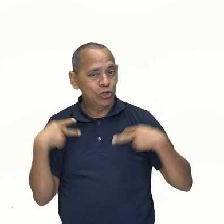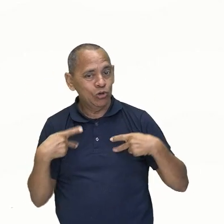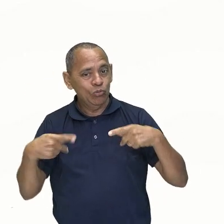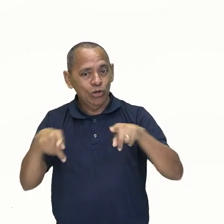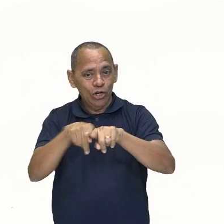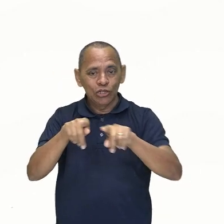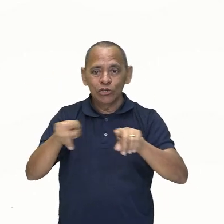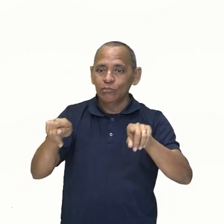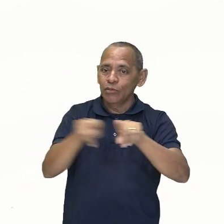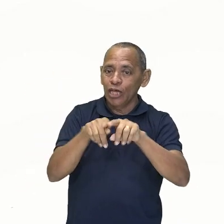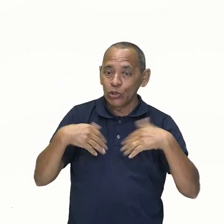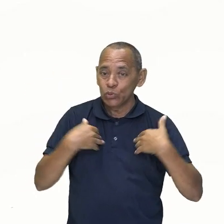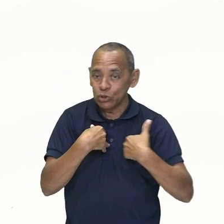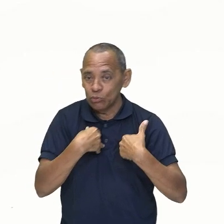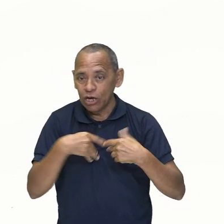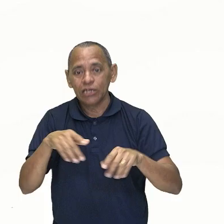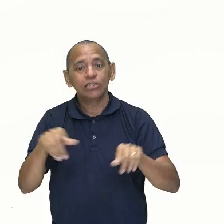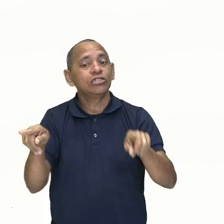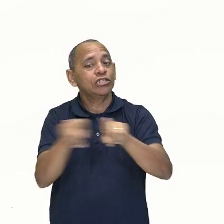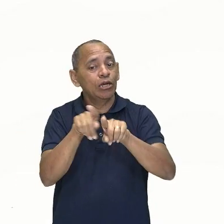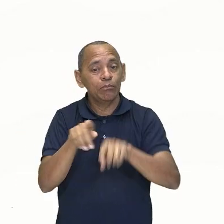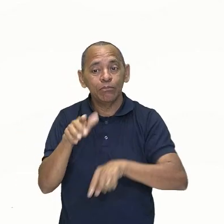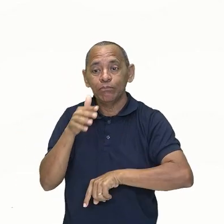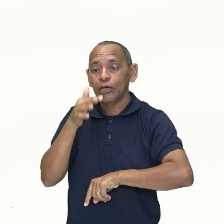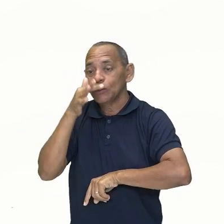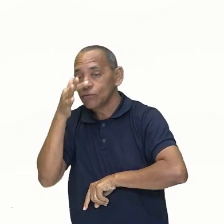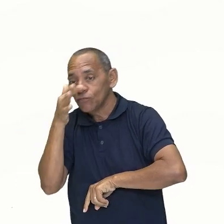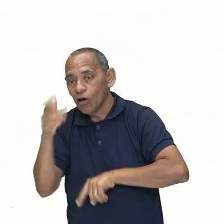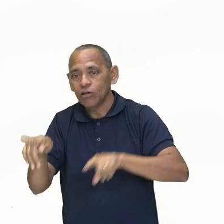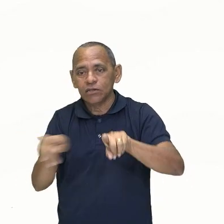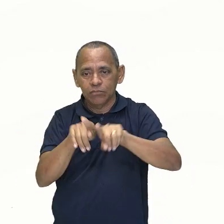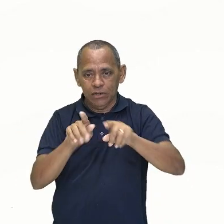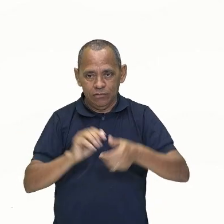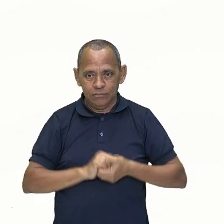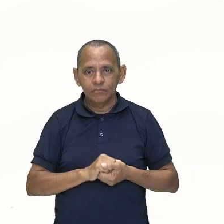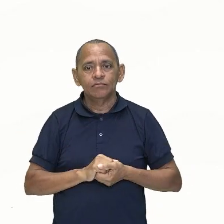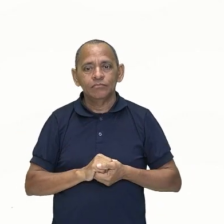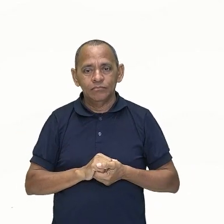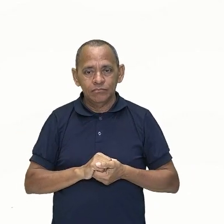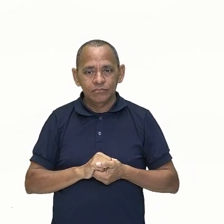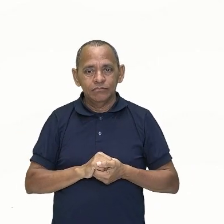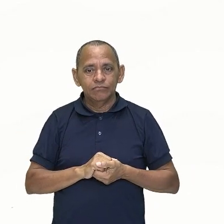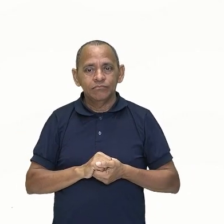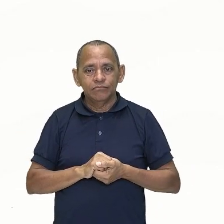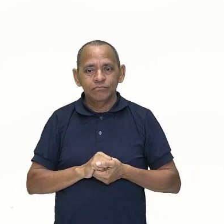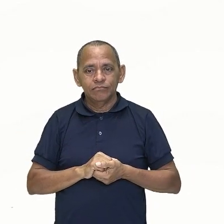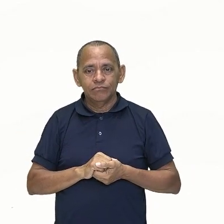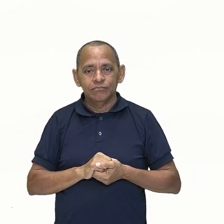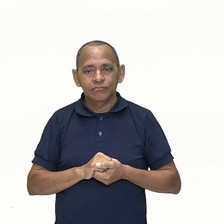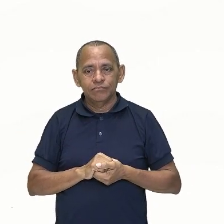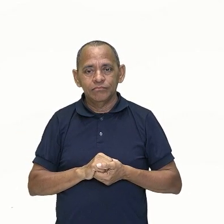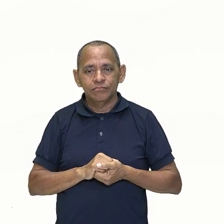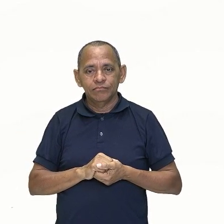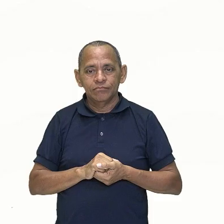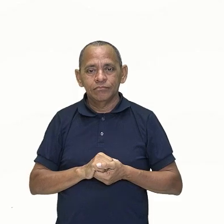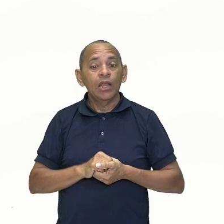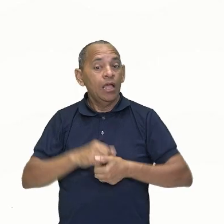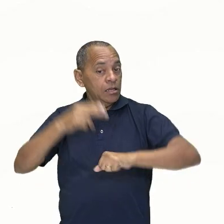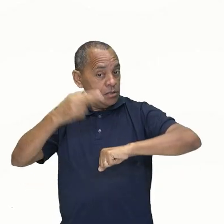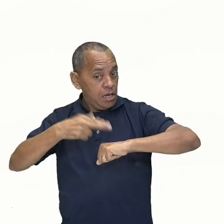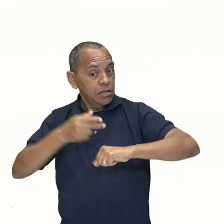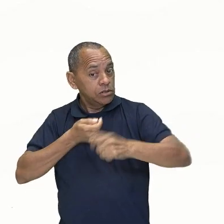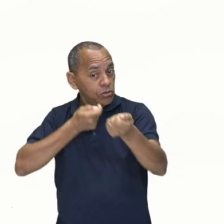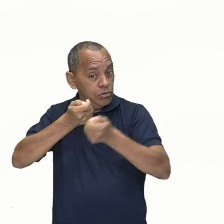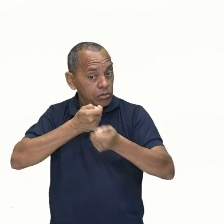controle lá no reator, né, nuclear, né, para que evite a tal da reação controlada,